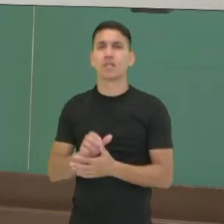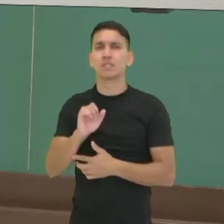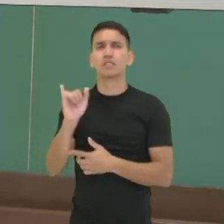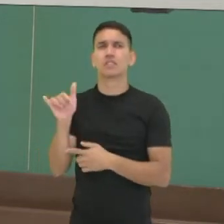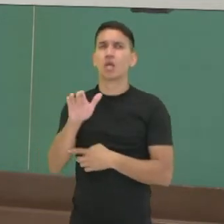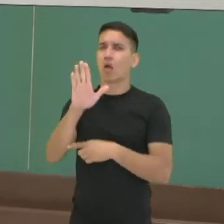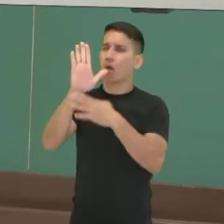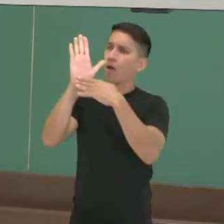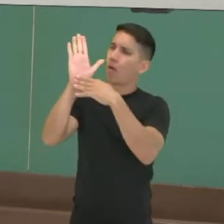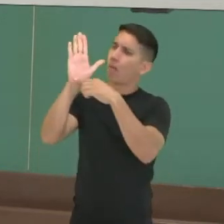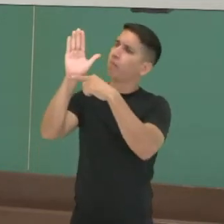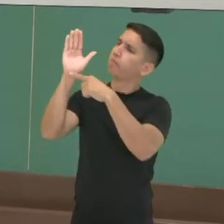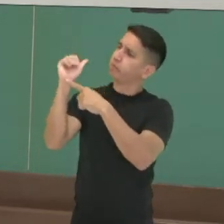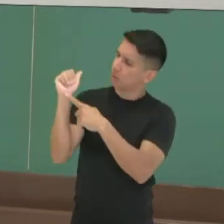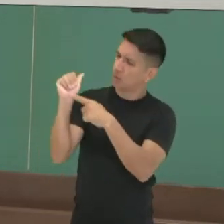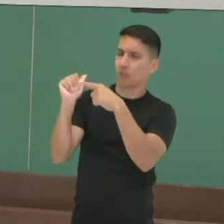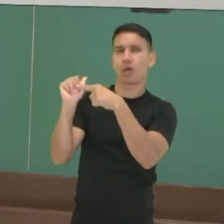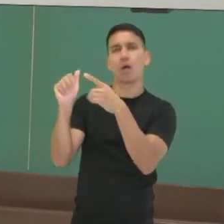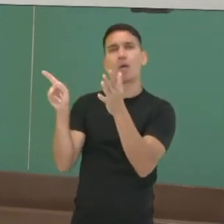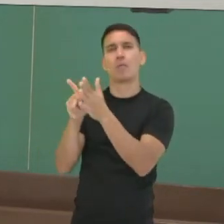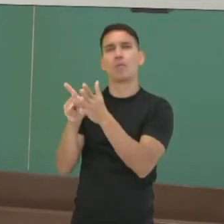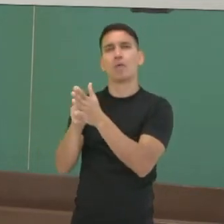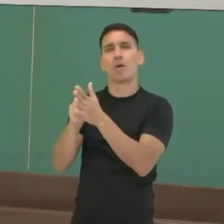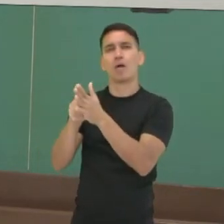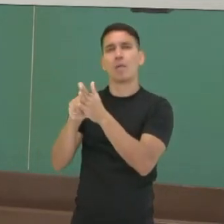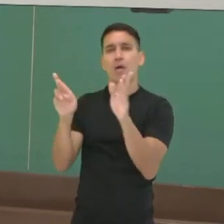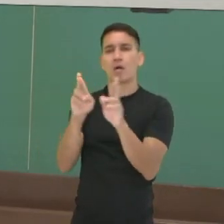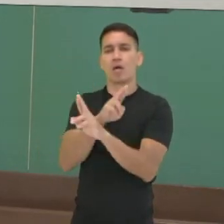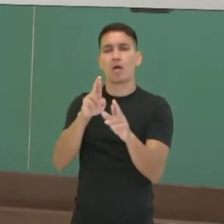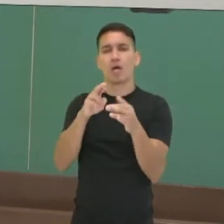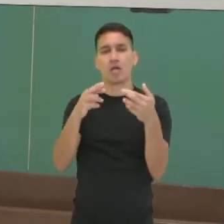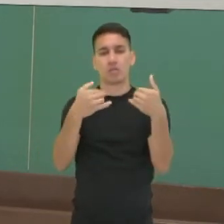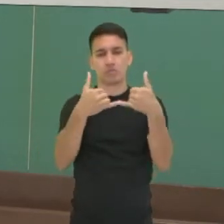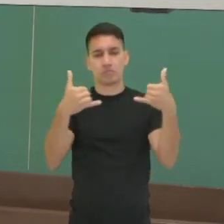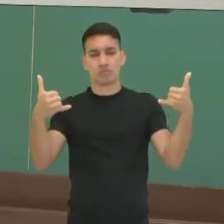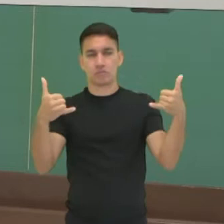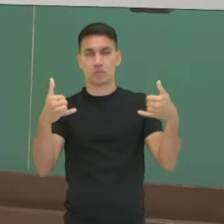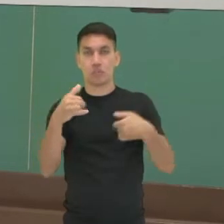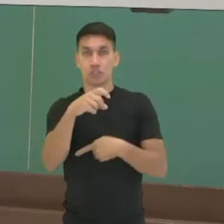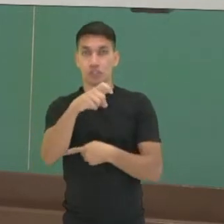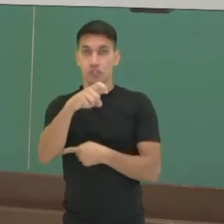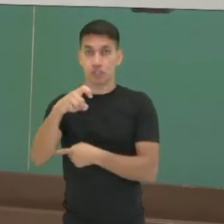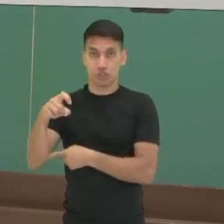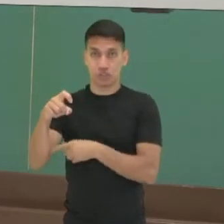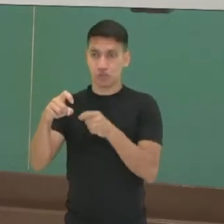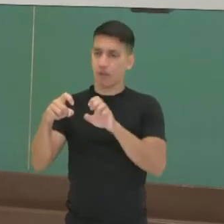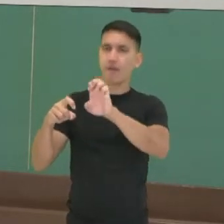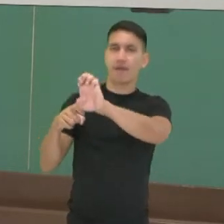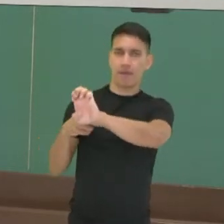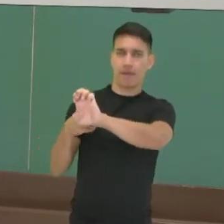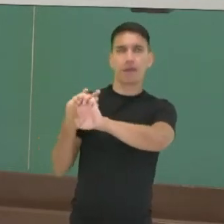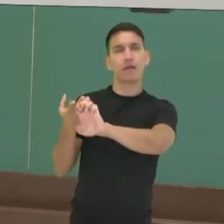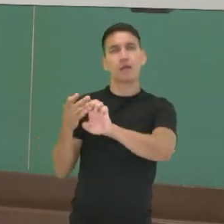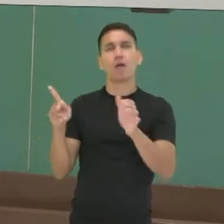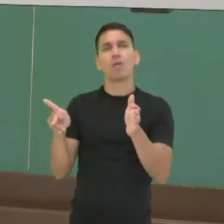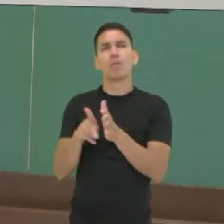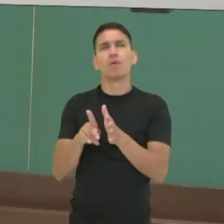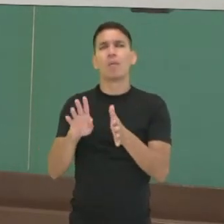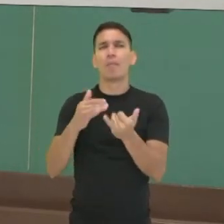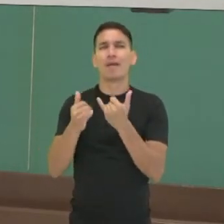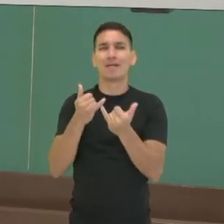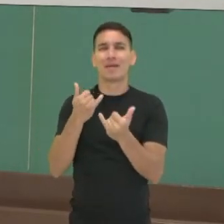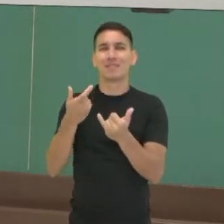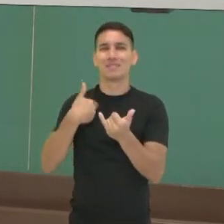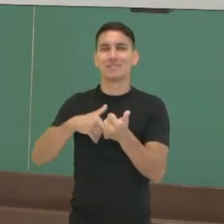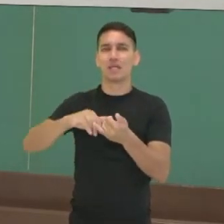ao meio em relação ao eixo X, em relação ao eixo E, como se eu puxasse ela